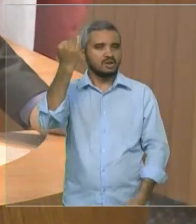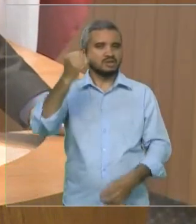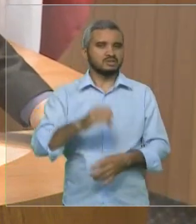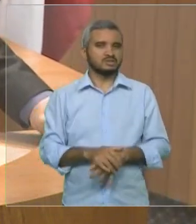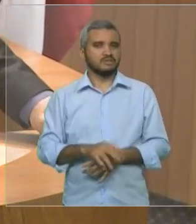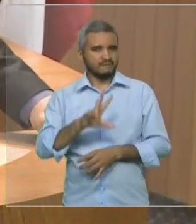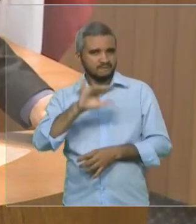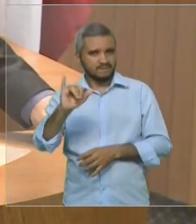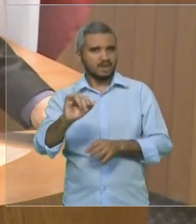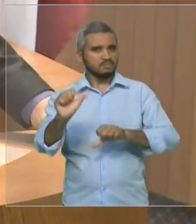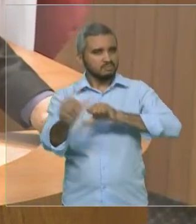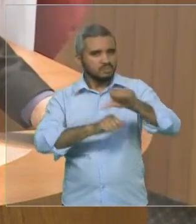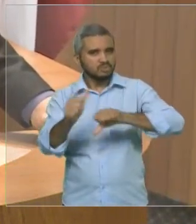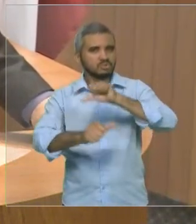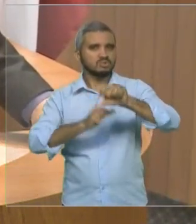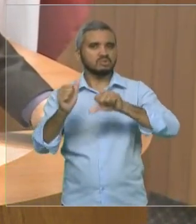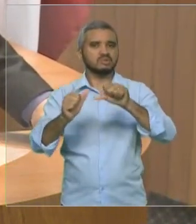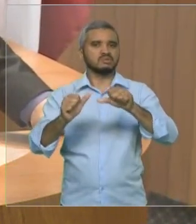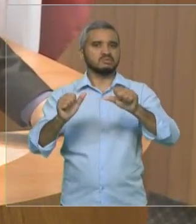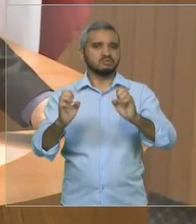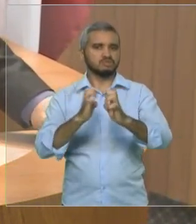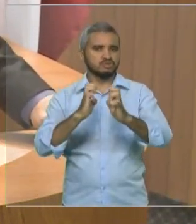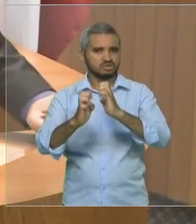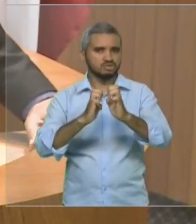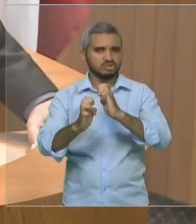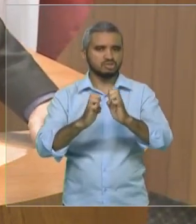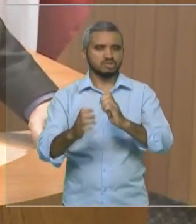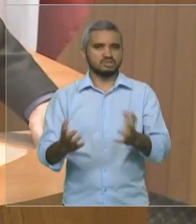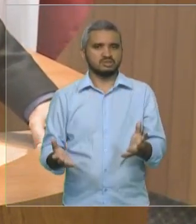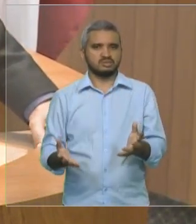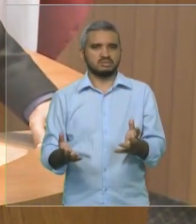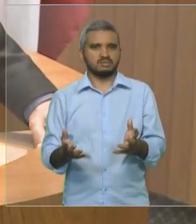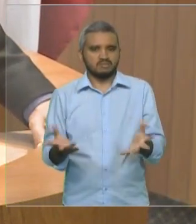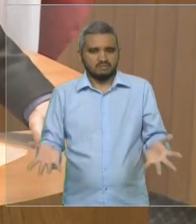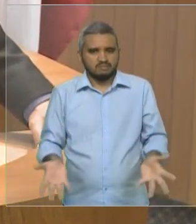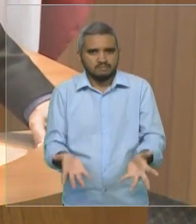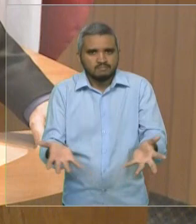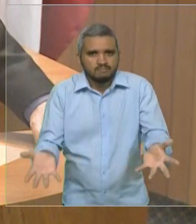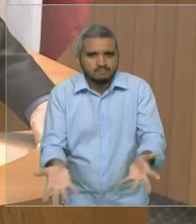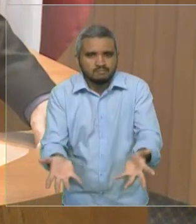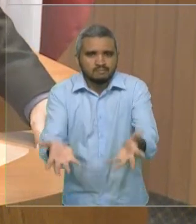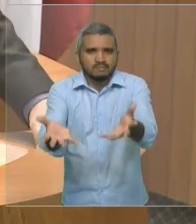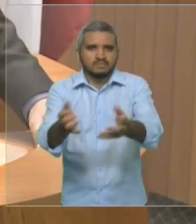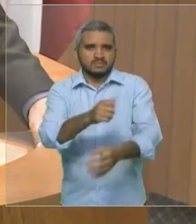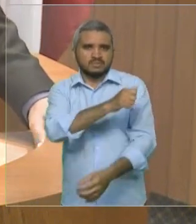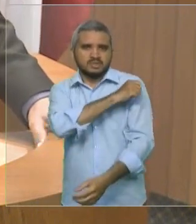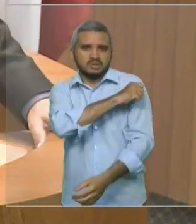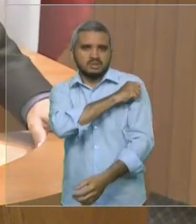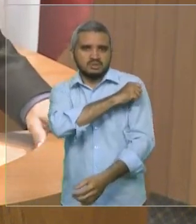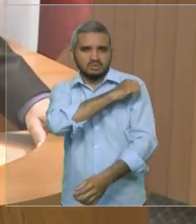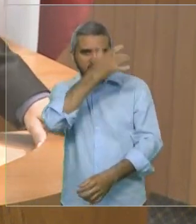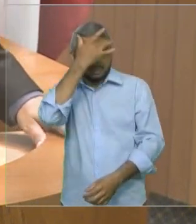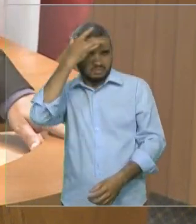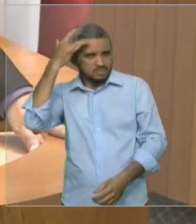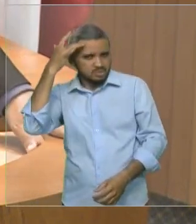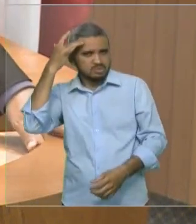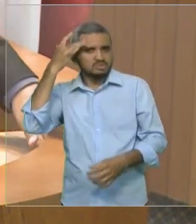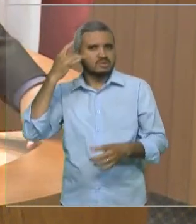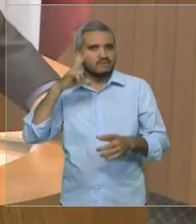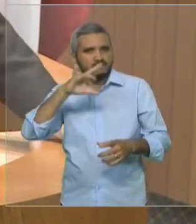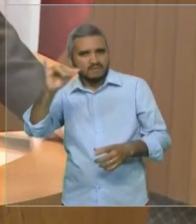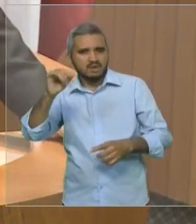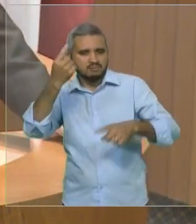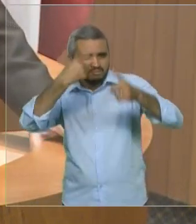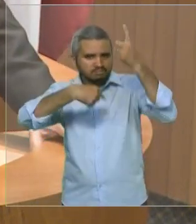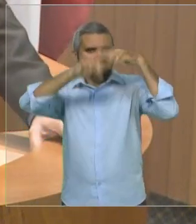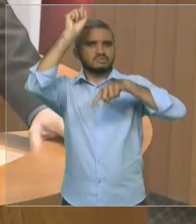para mudar a realidade, para trazer independência cada vez mais das pessoas, e é algo que fortalece a cidade, que